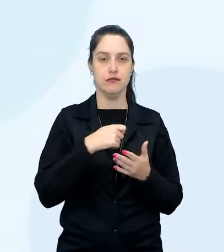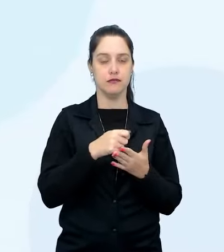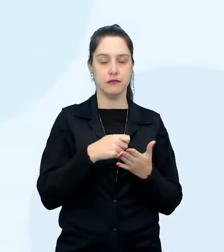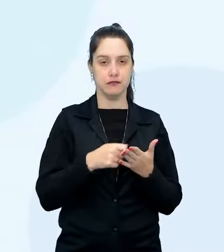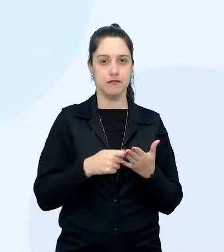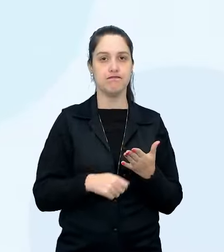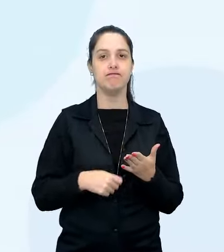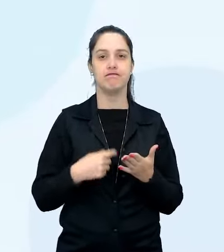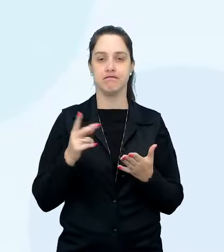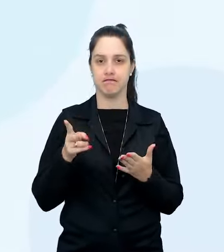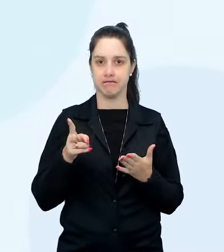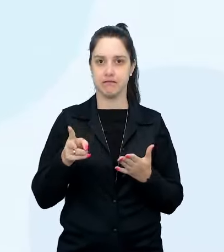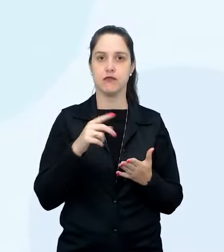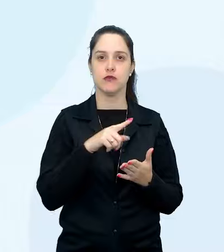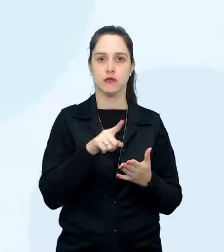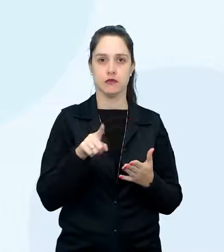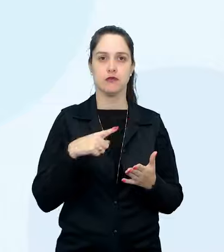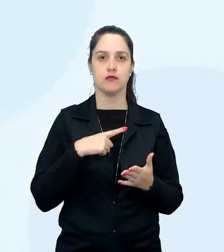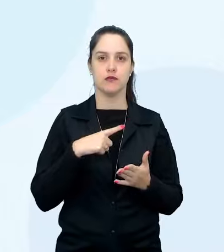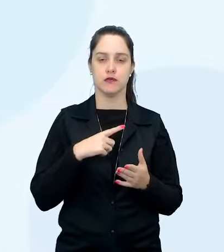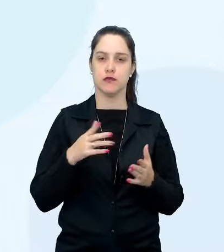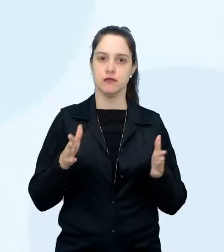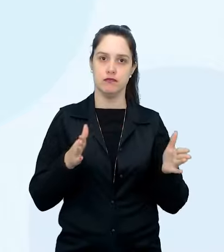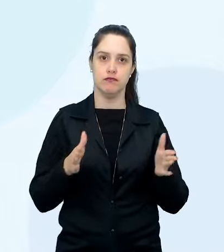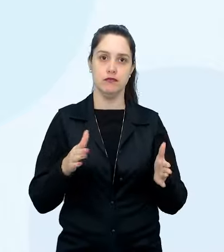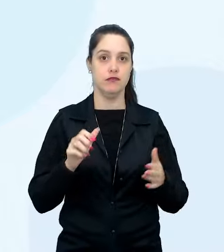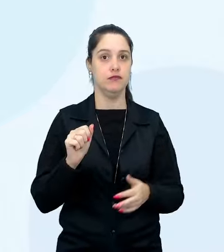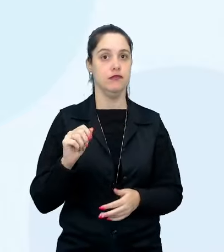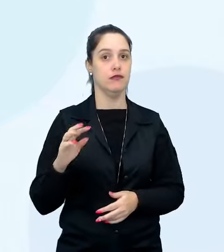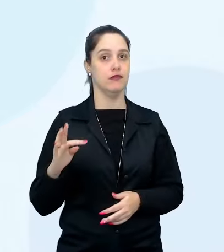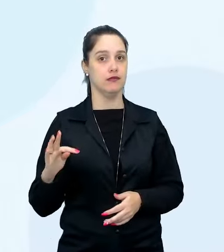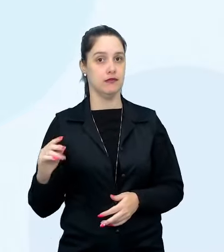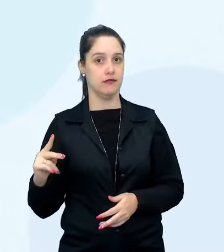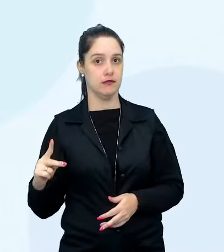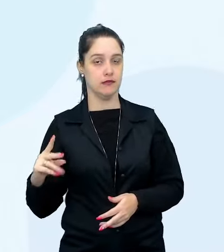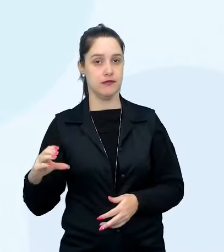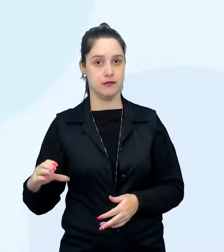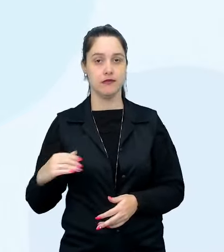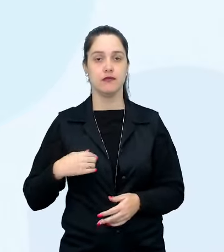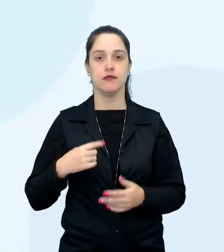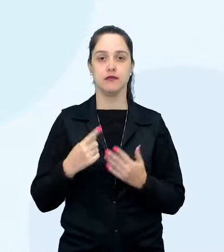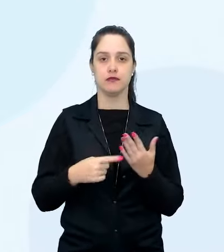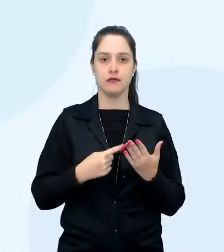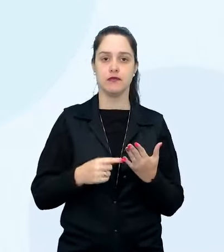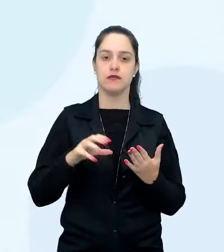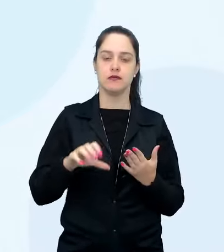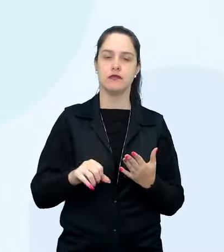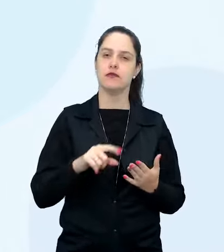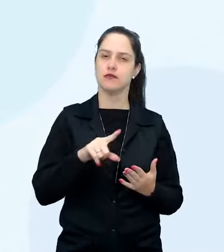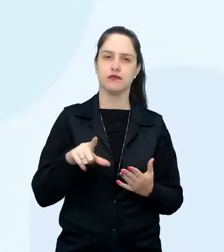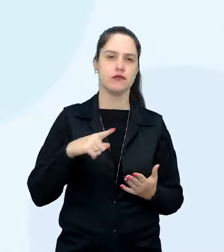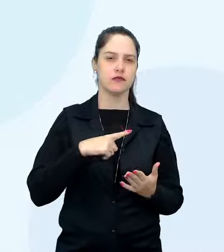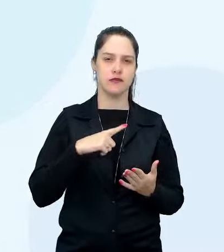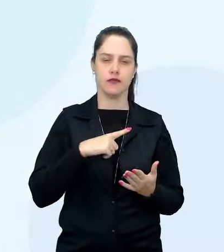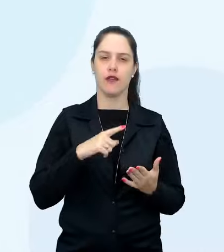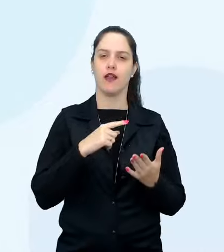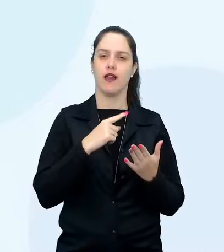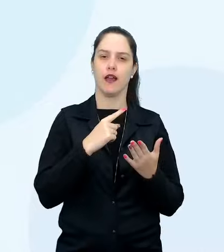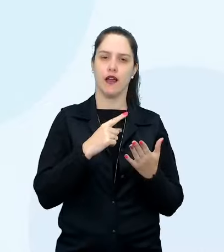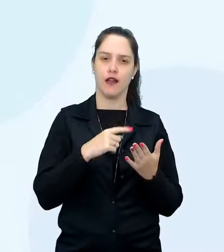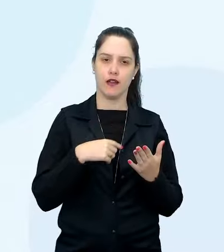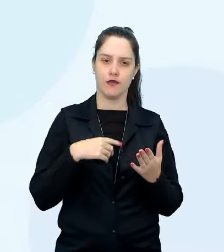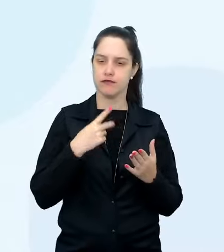anotações pertinentes aí a esse momento de ATPC. Esse diário de bordo pode ser um caderno que vocês tenham, o